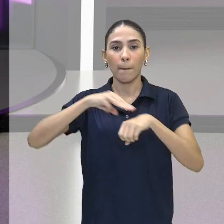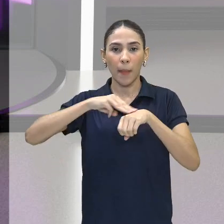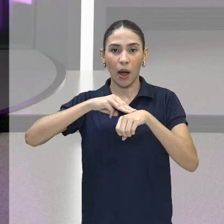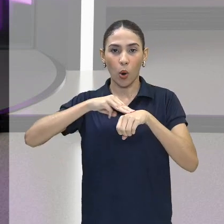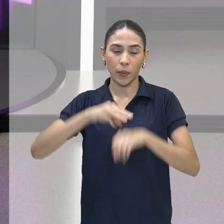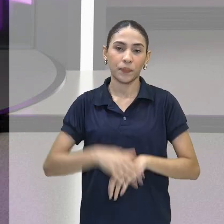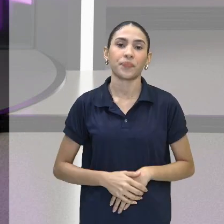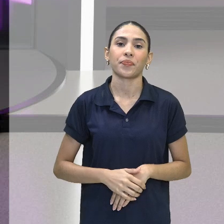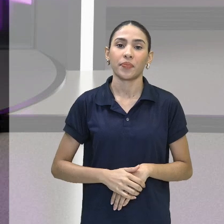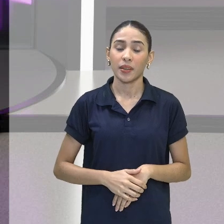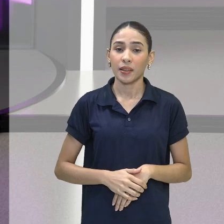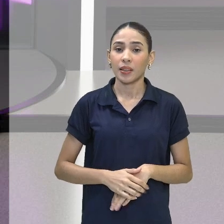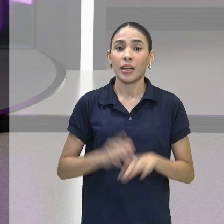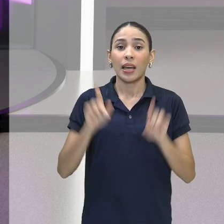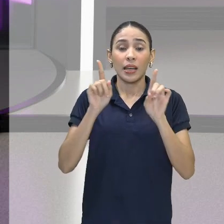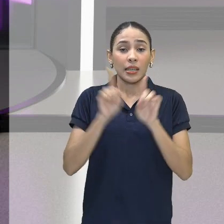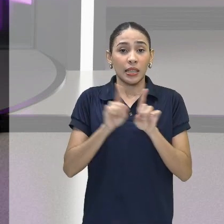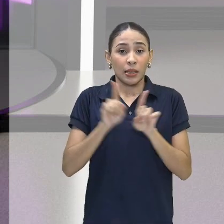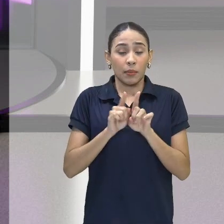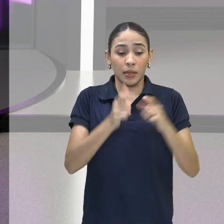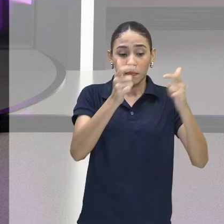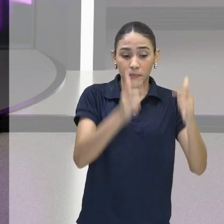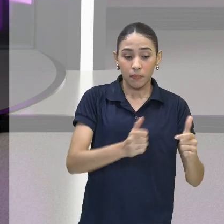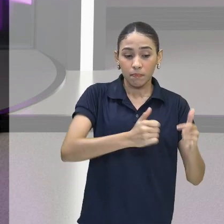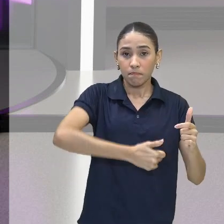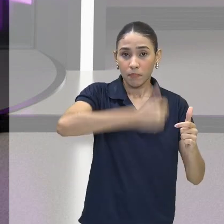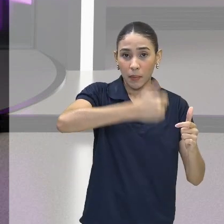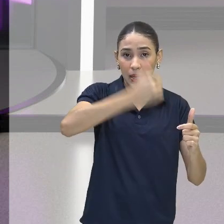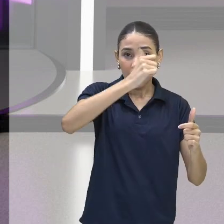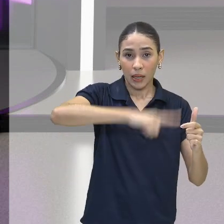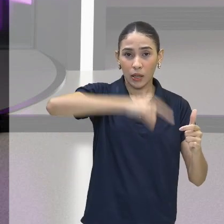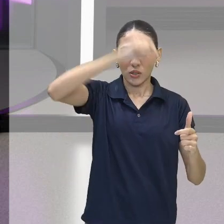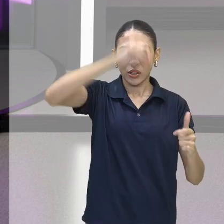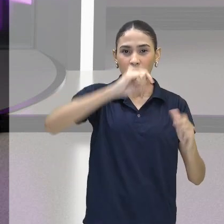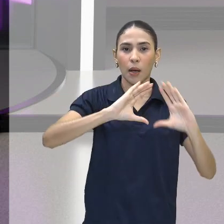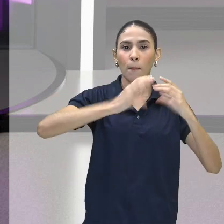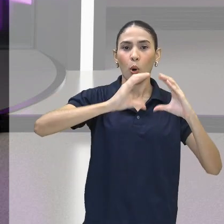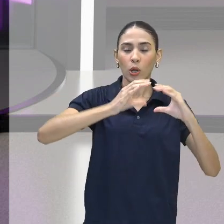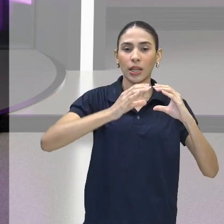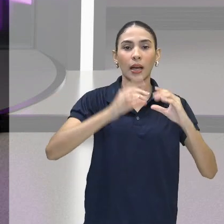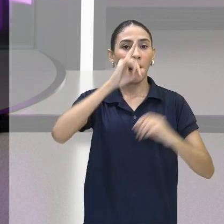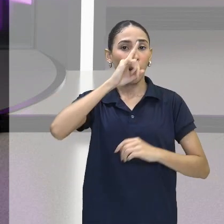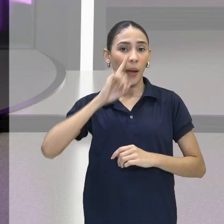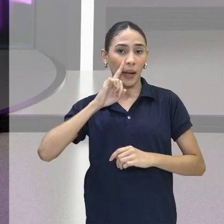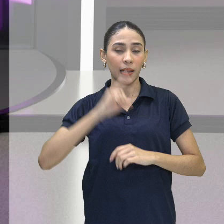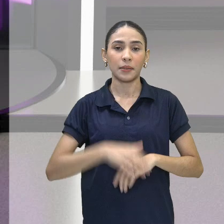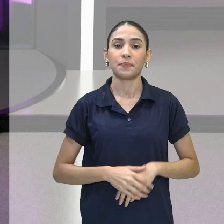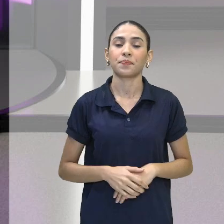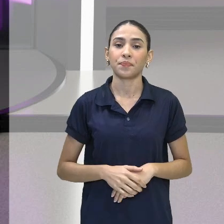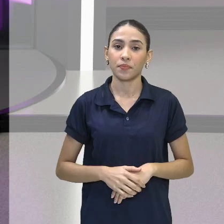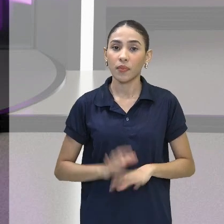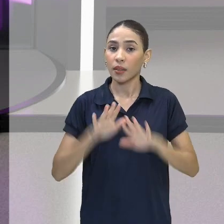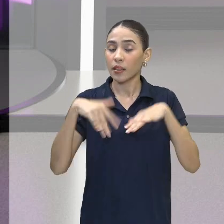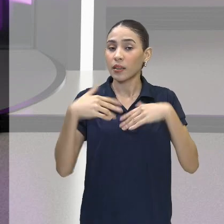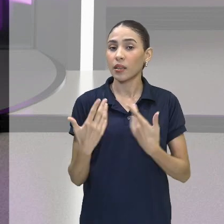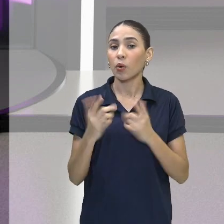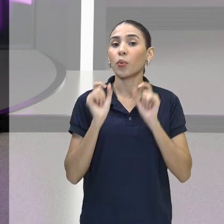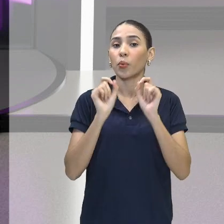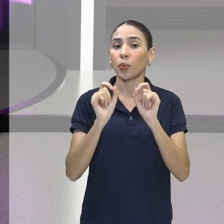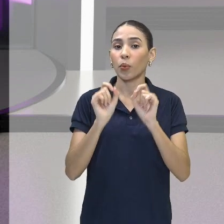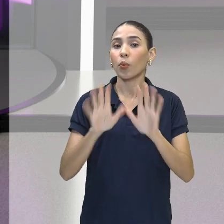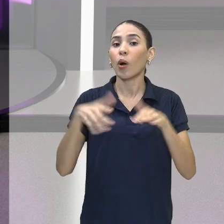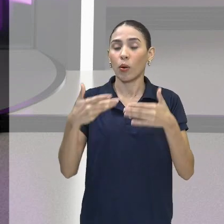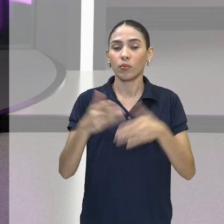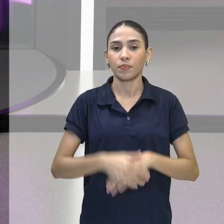Da mesma forma, se na primeira ela tira a bola amarela, então vai ser quem?